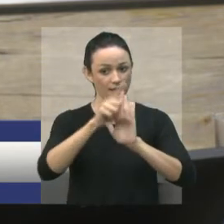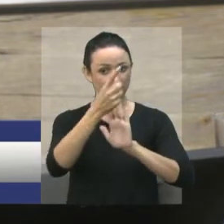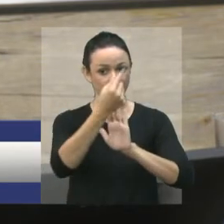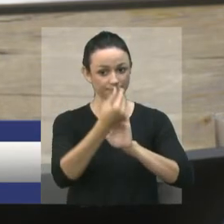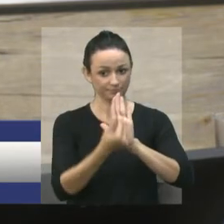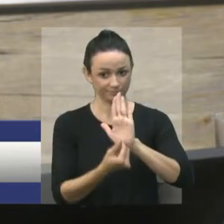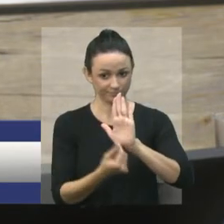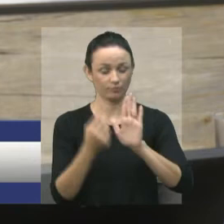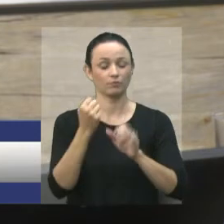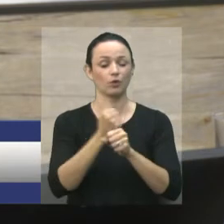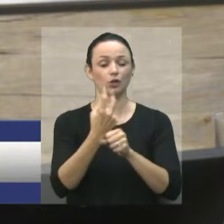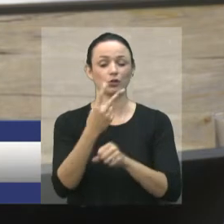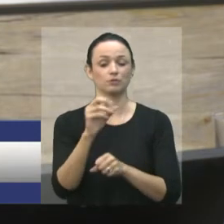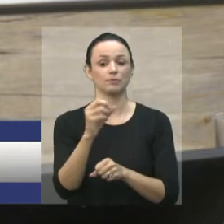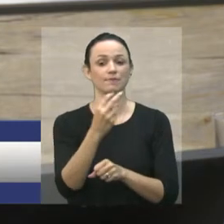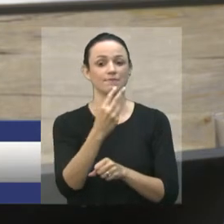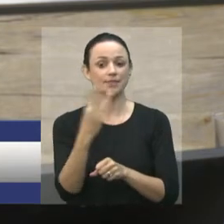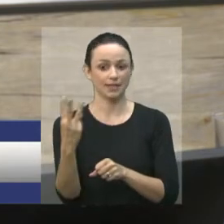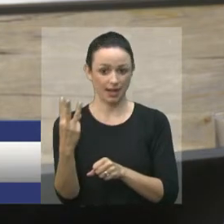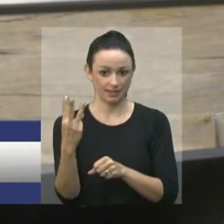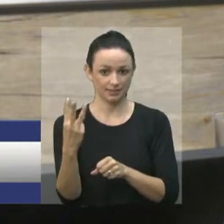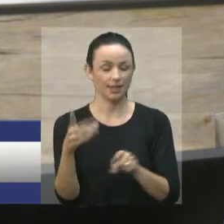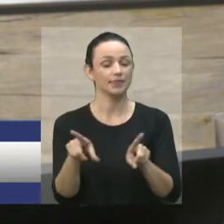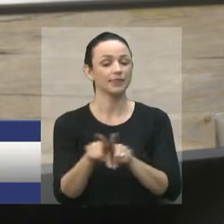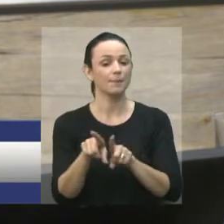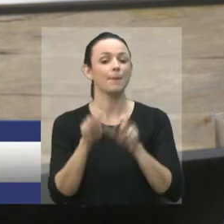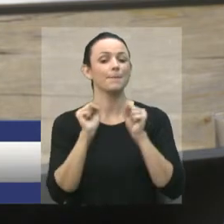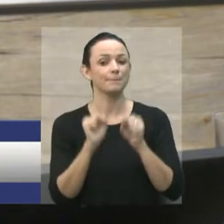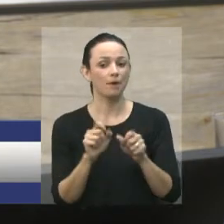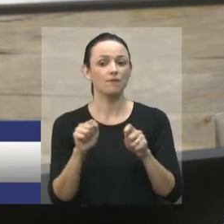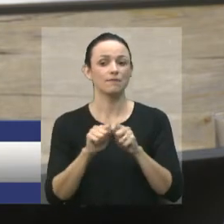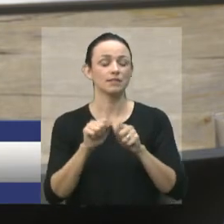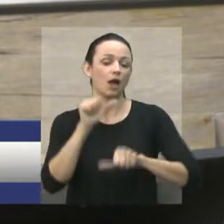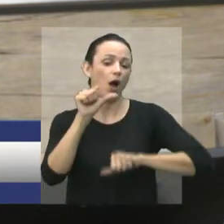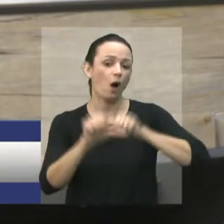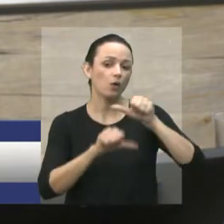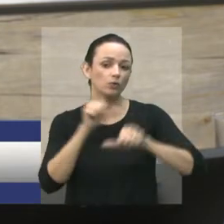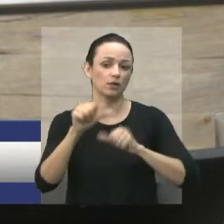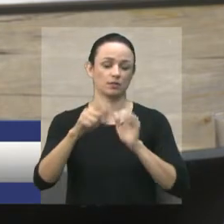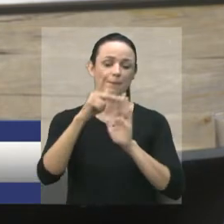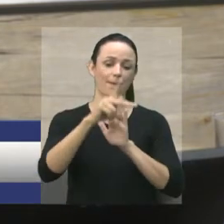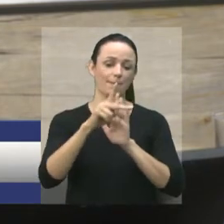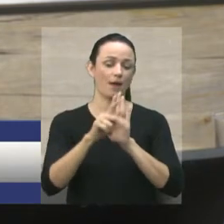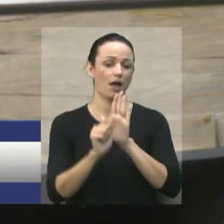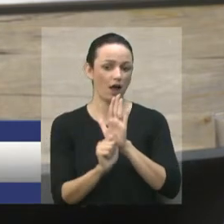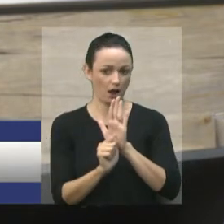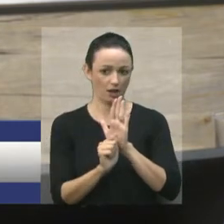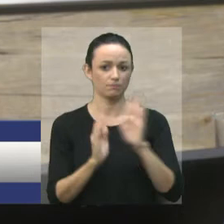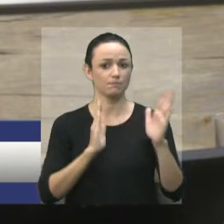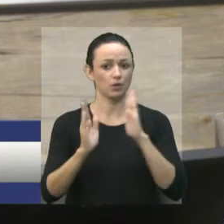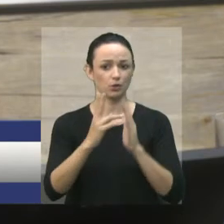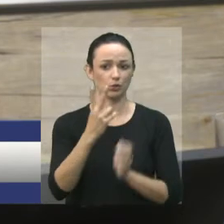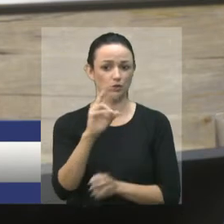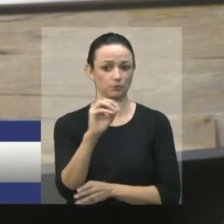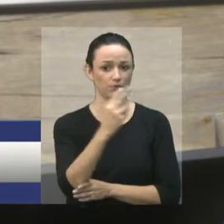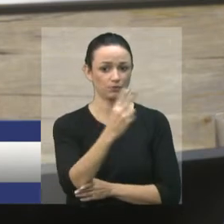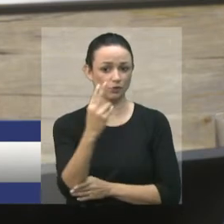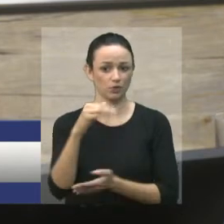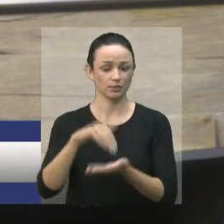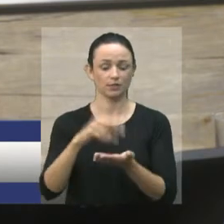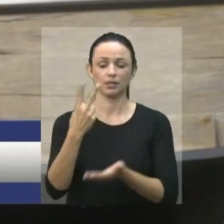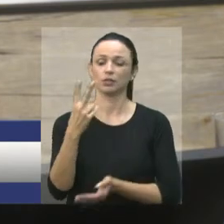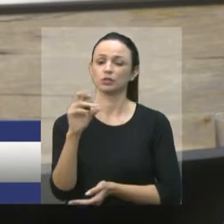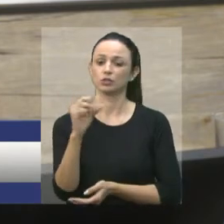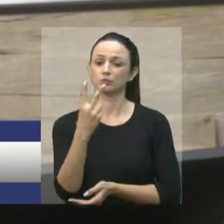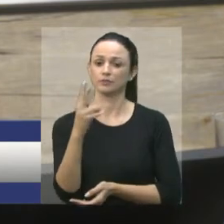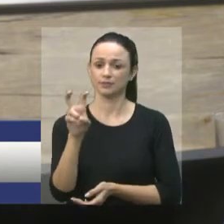exercício financeiro de 2023, bem como promovidas as alterações no plano plurianual para o período de 2022